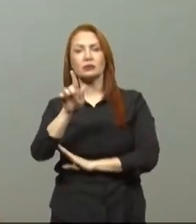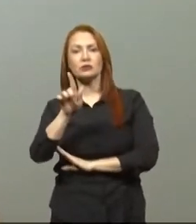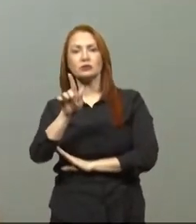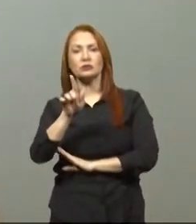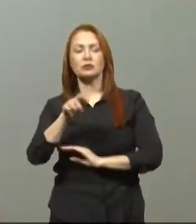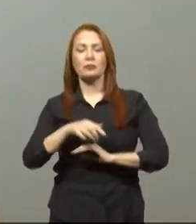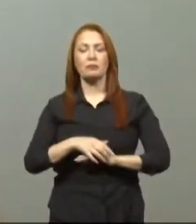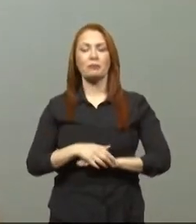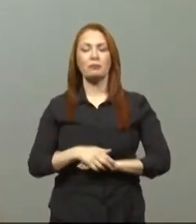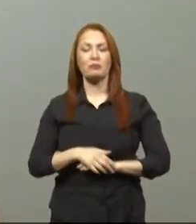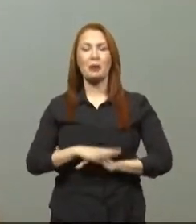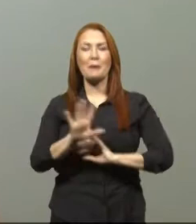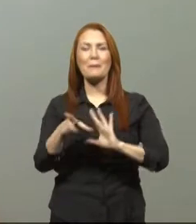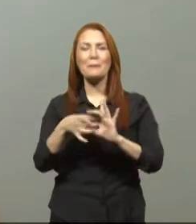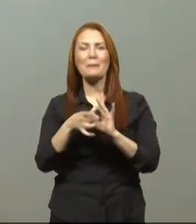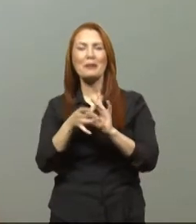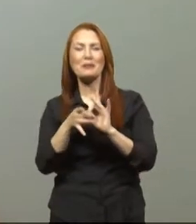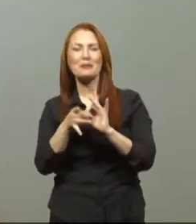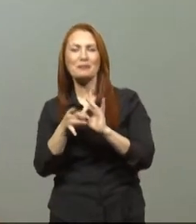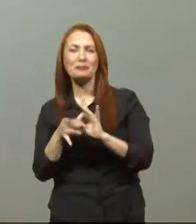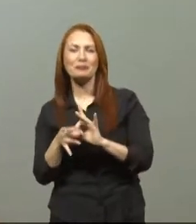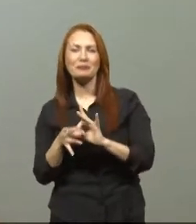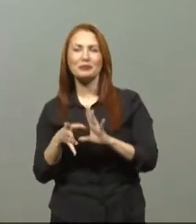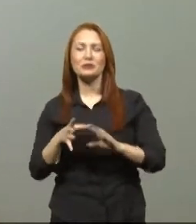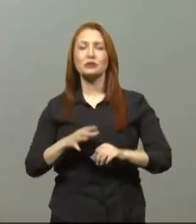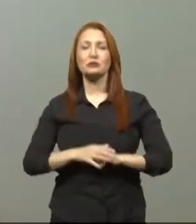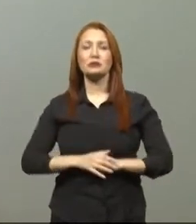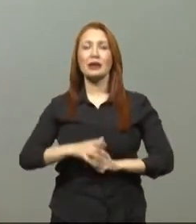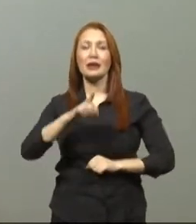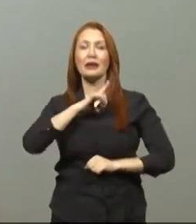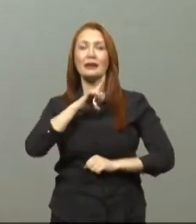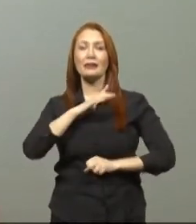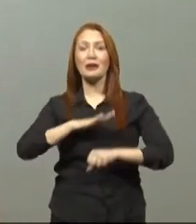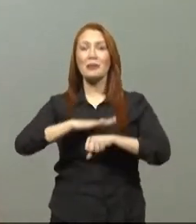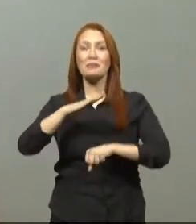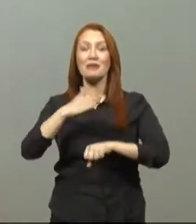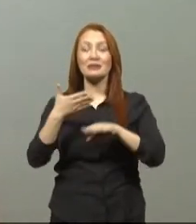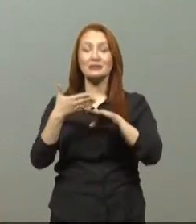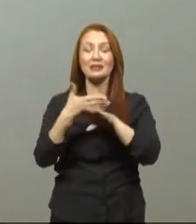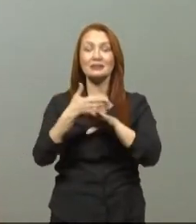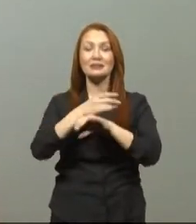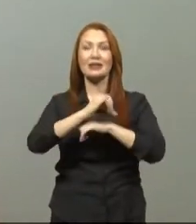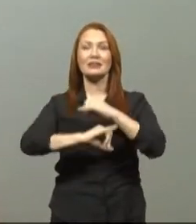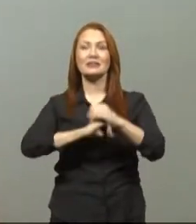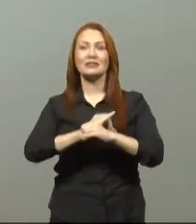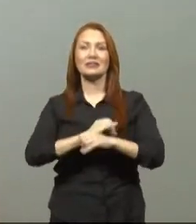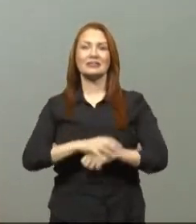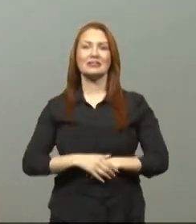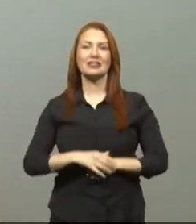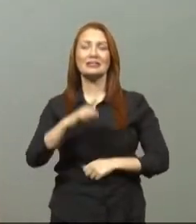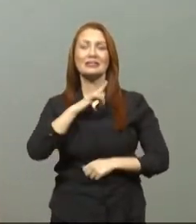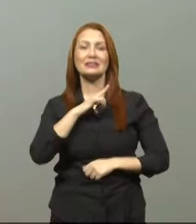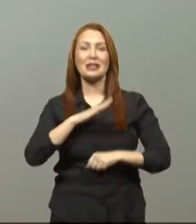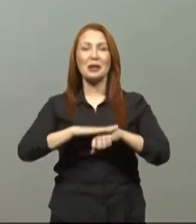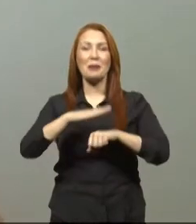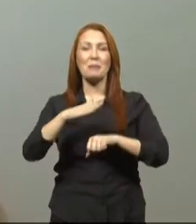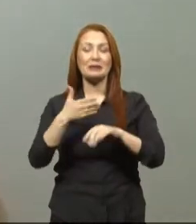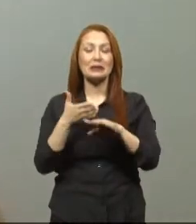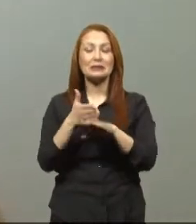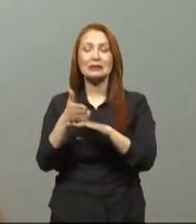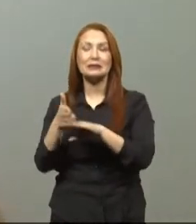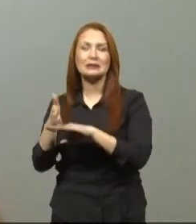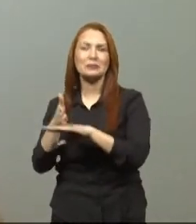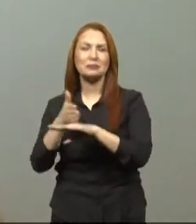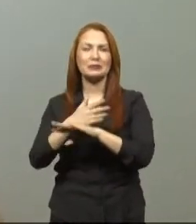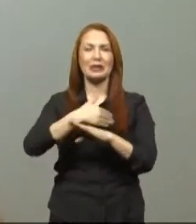que, vamos dizer, eles cheguem mais rapidamente, sejam mais acessíveis a todos.